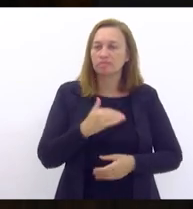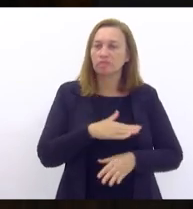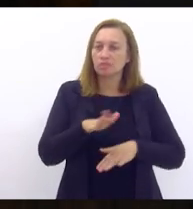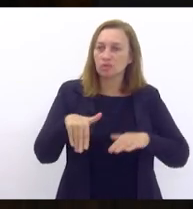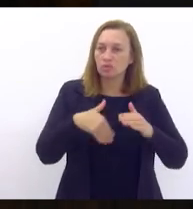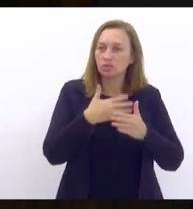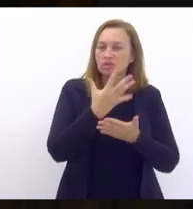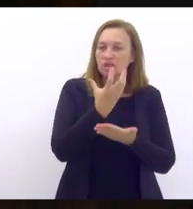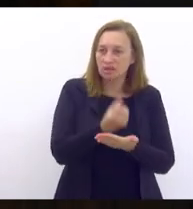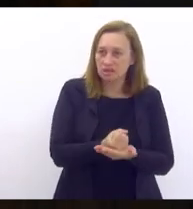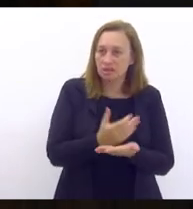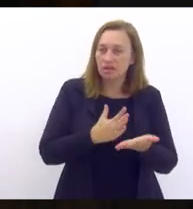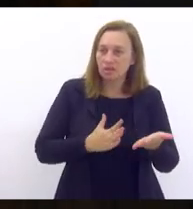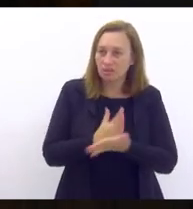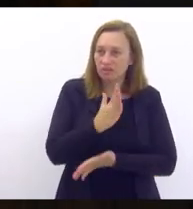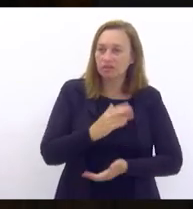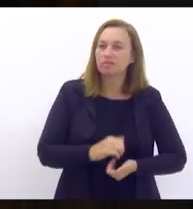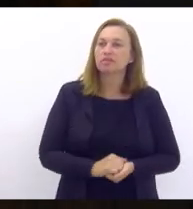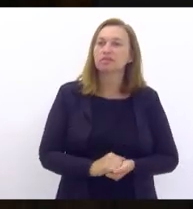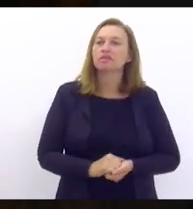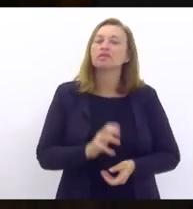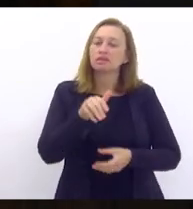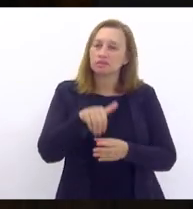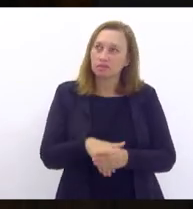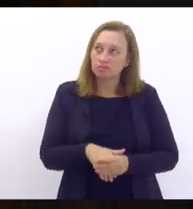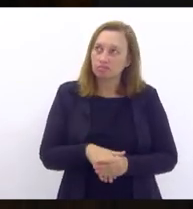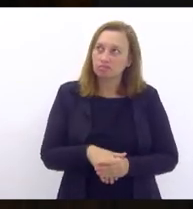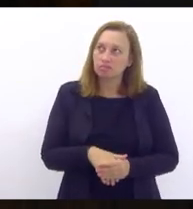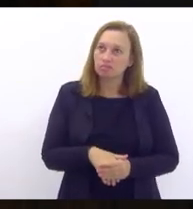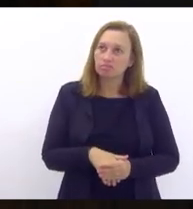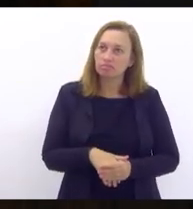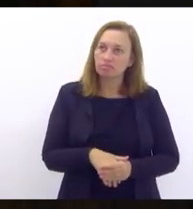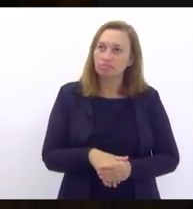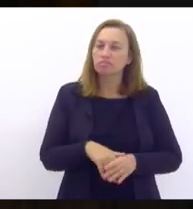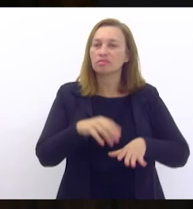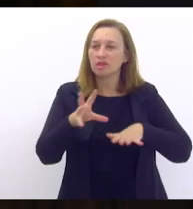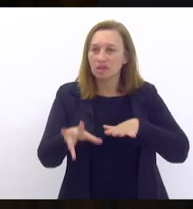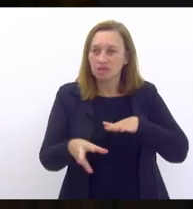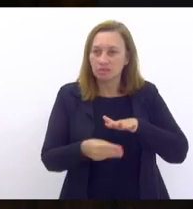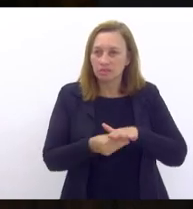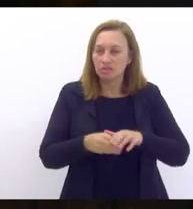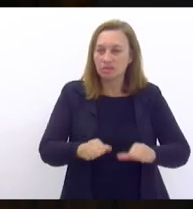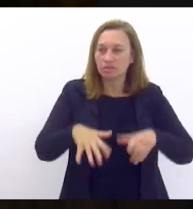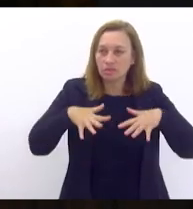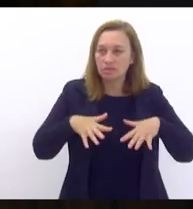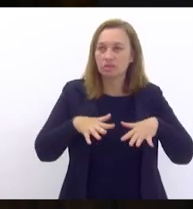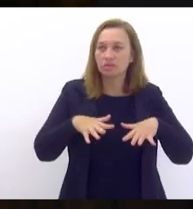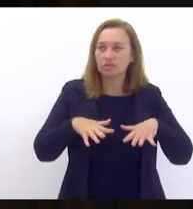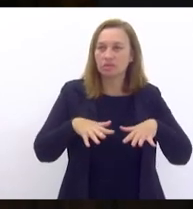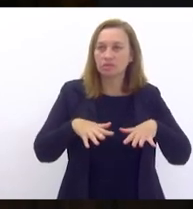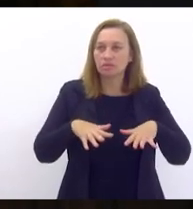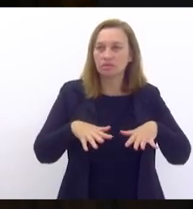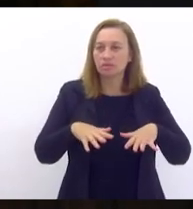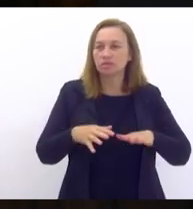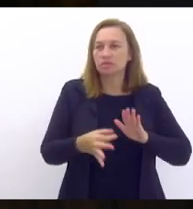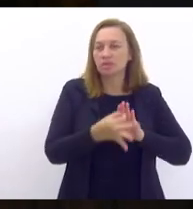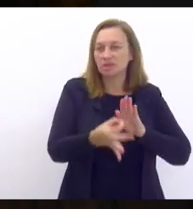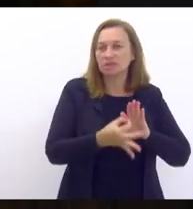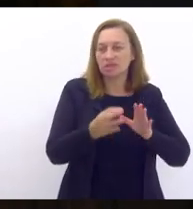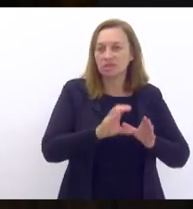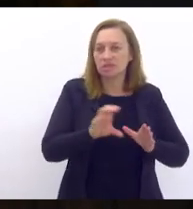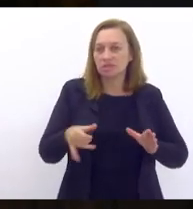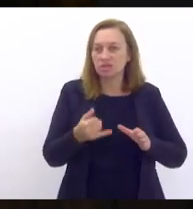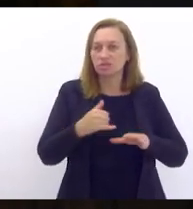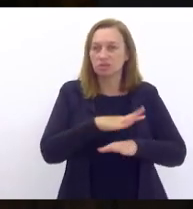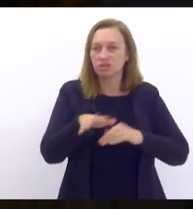que aprovam, como estão, aprovado. Em votação, as emendas de plenário, com o parecer da CCJ, senhores que